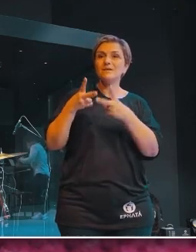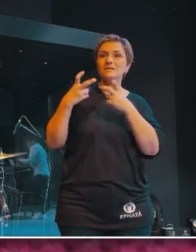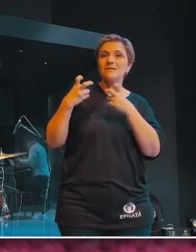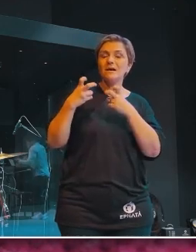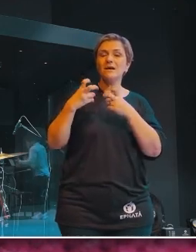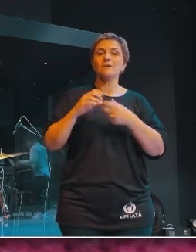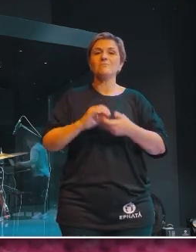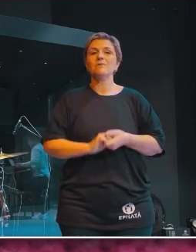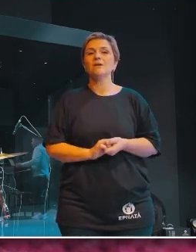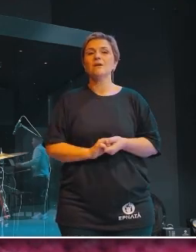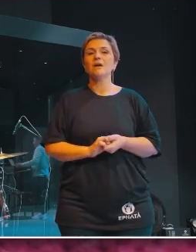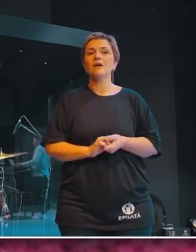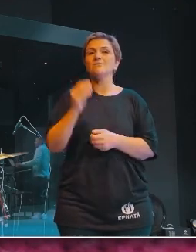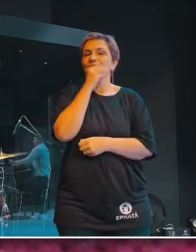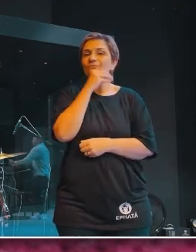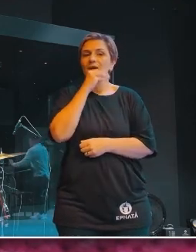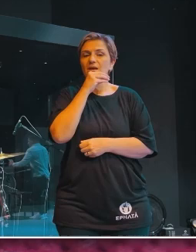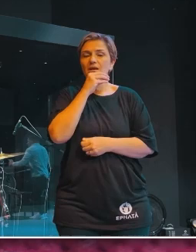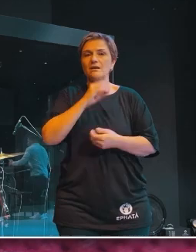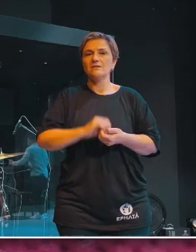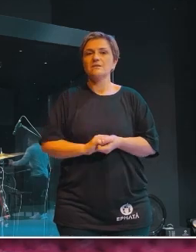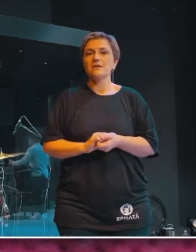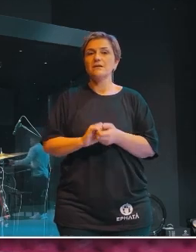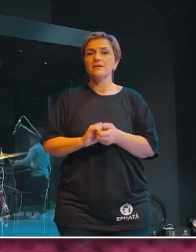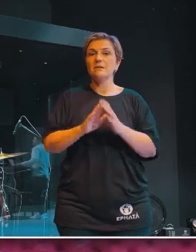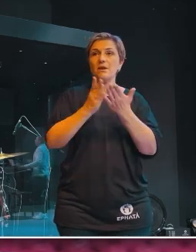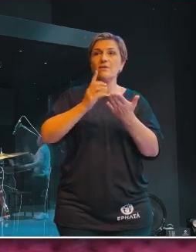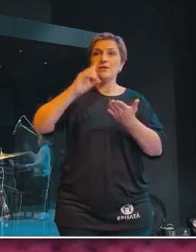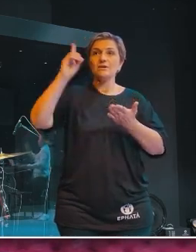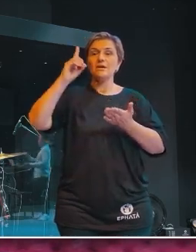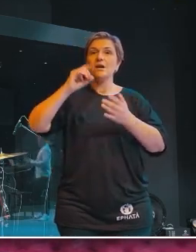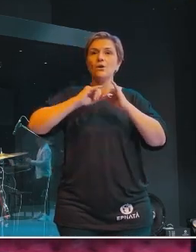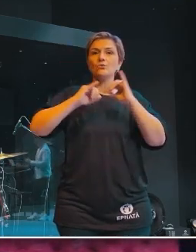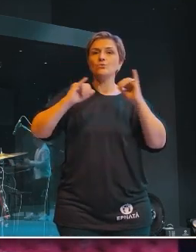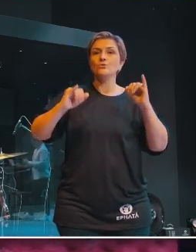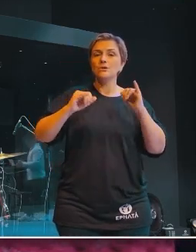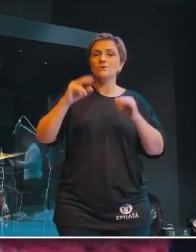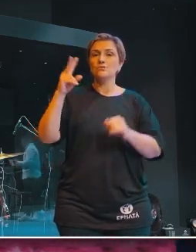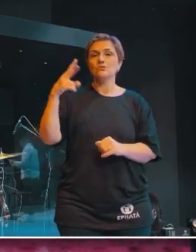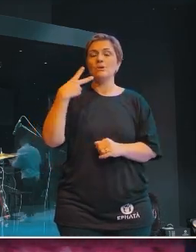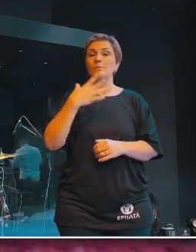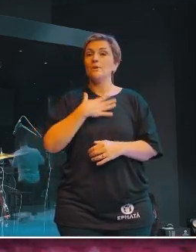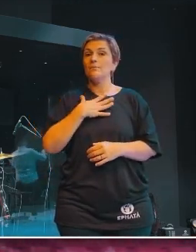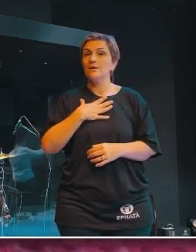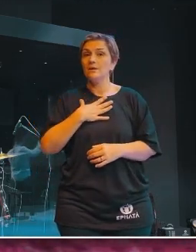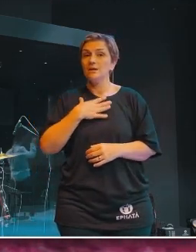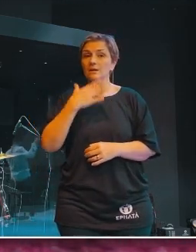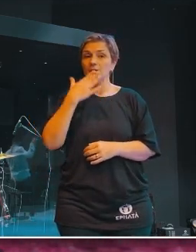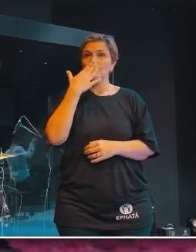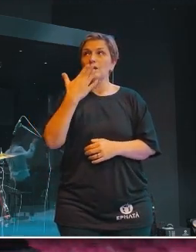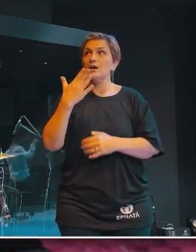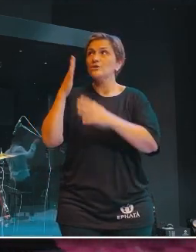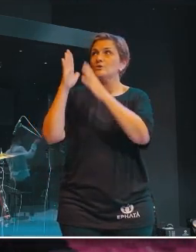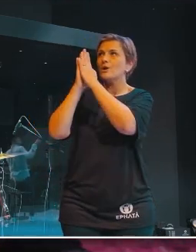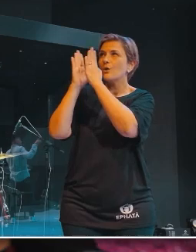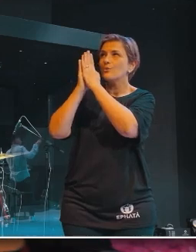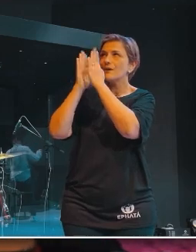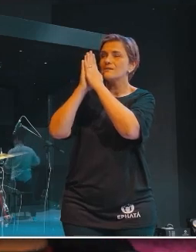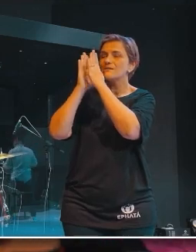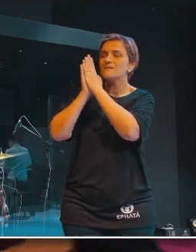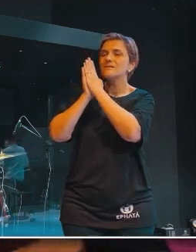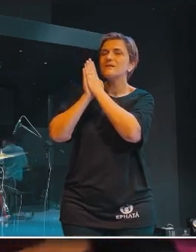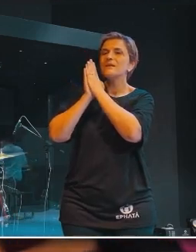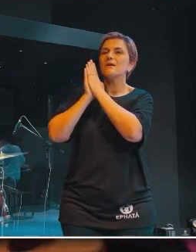ele conhece as suas fraquezas. E a palavra diz que, olha para mim, diante da oração de Josafá,